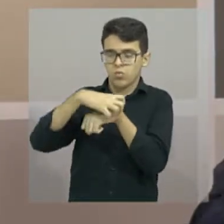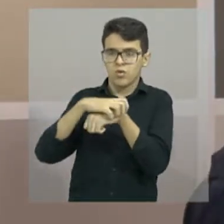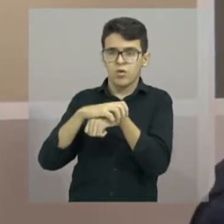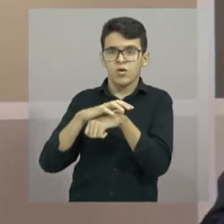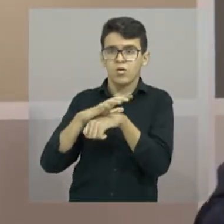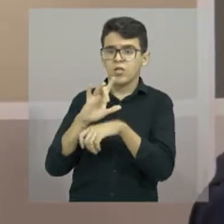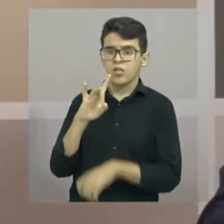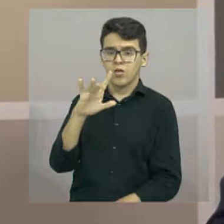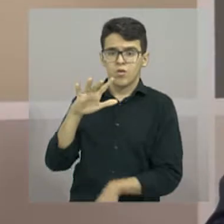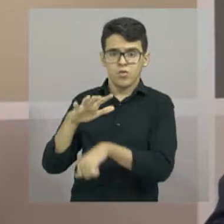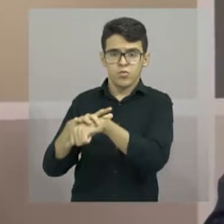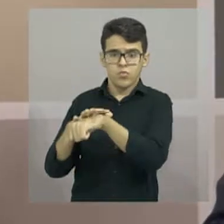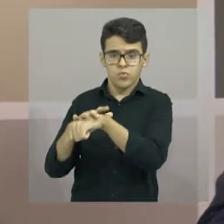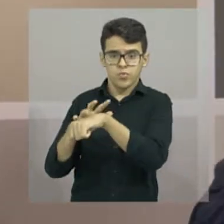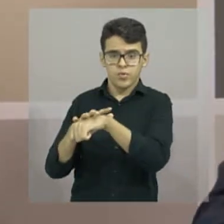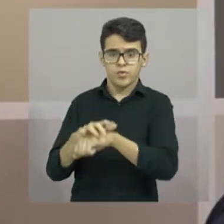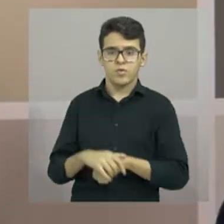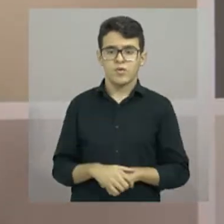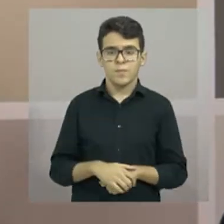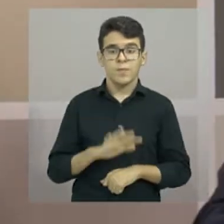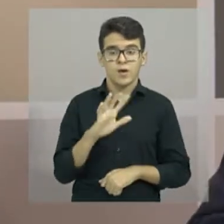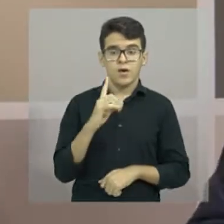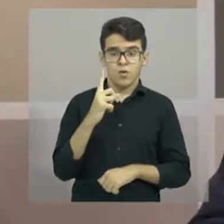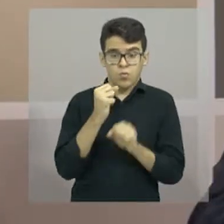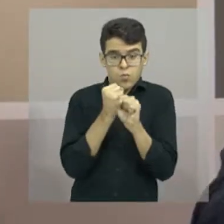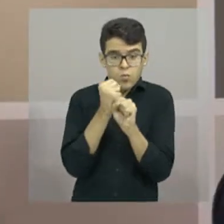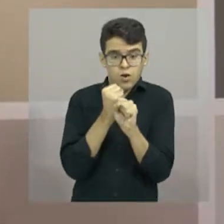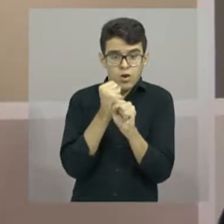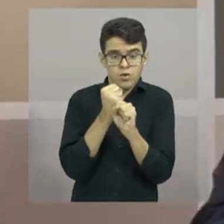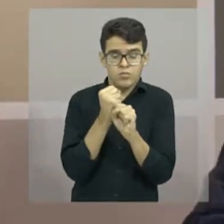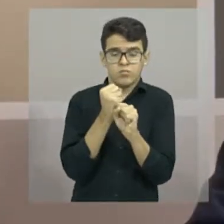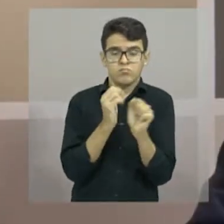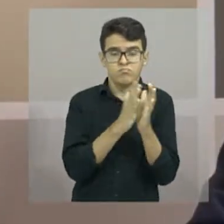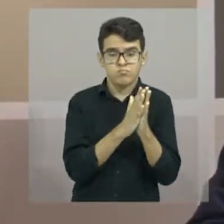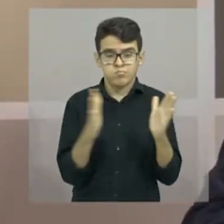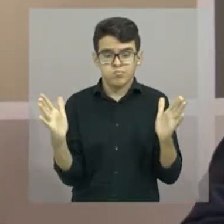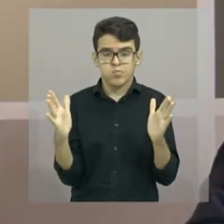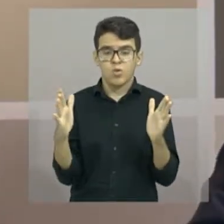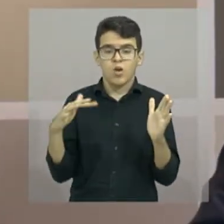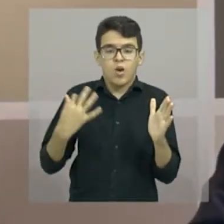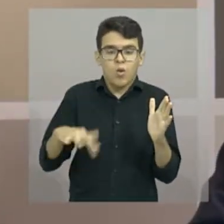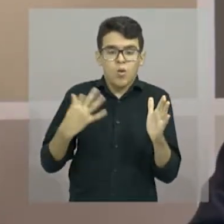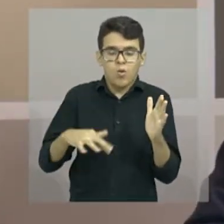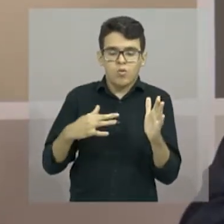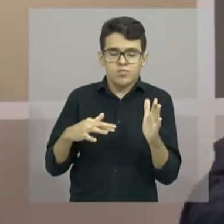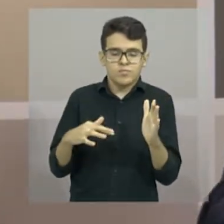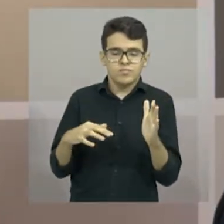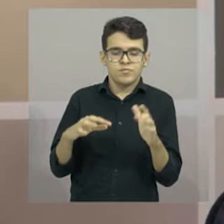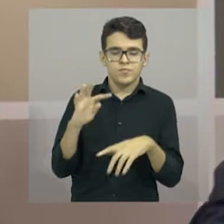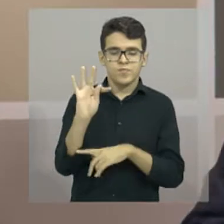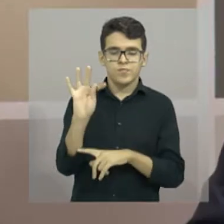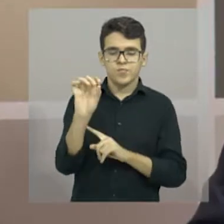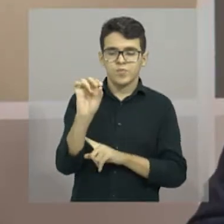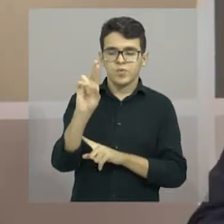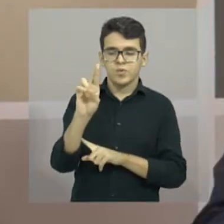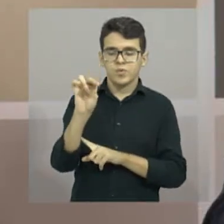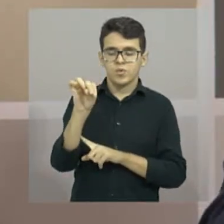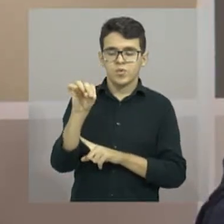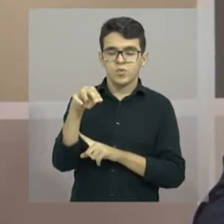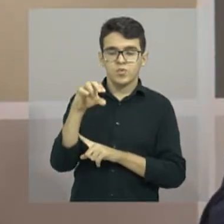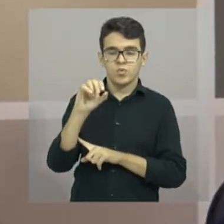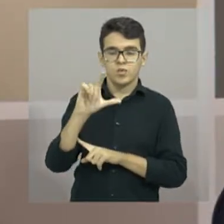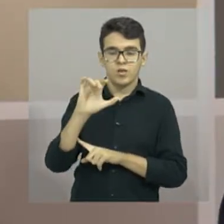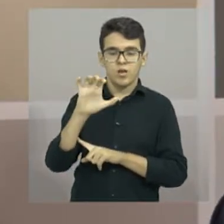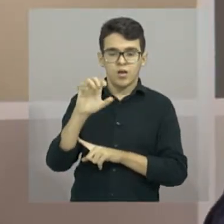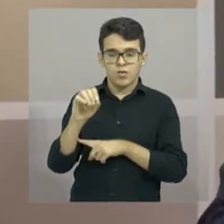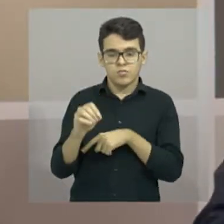fiquei quase 1 ano com problema de mobilidade, sentindo dor no tornozelo, por exemplo. E fiz fazendo